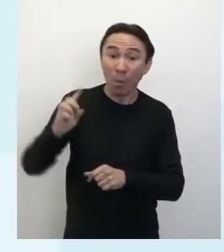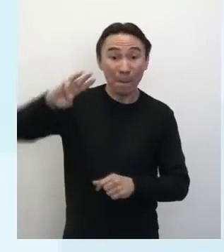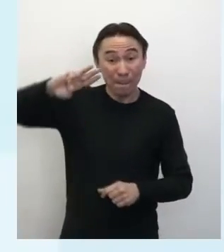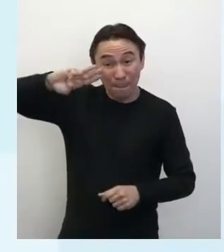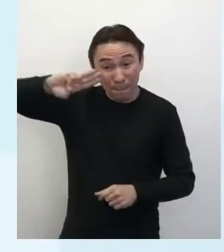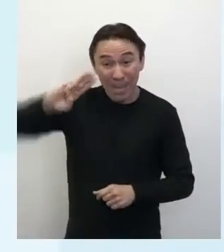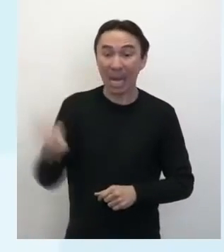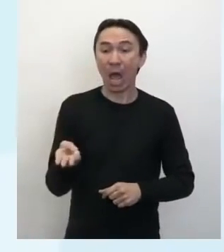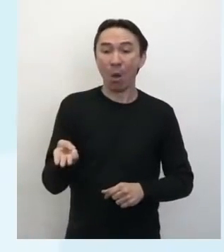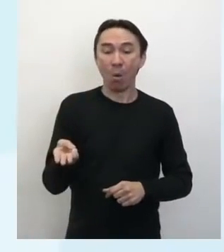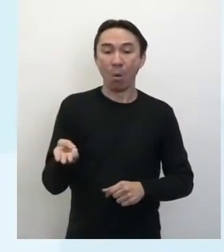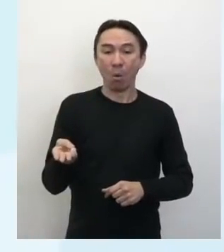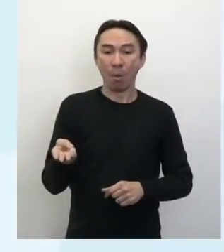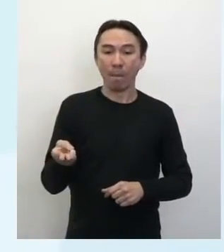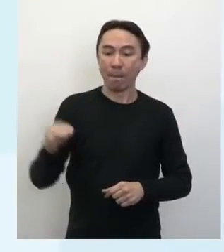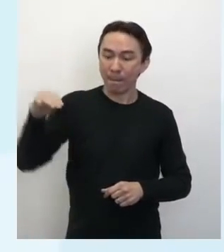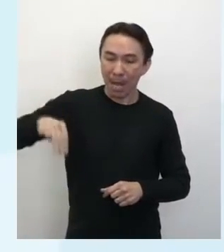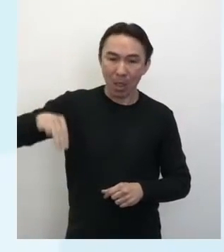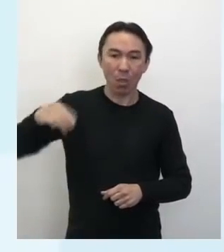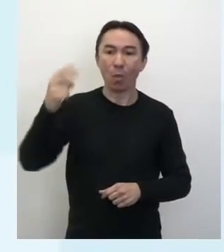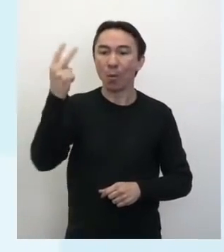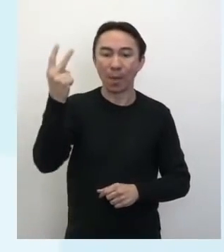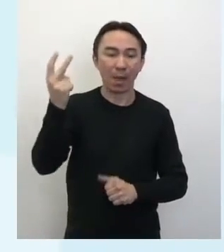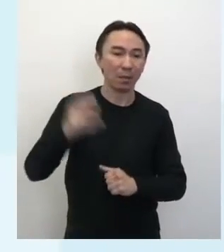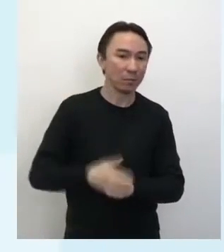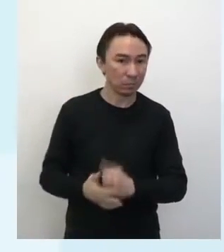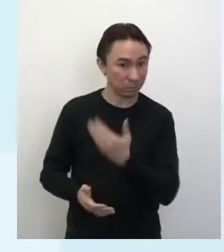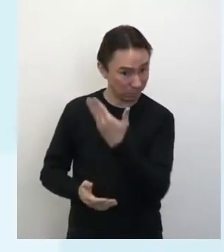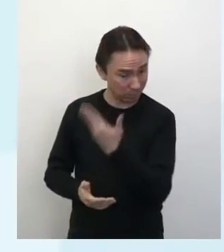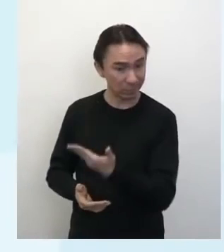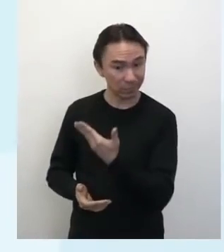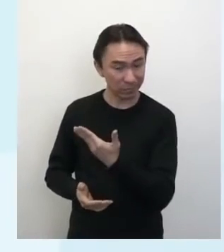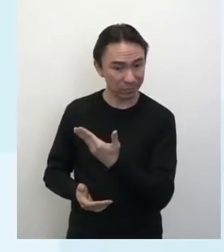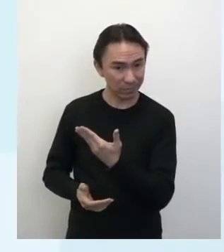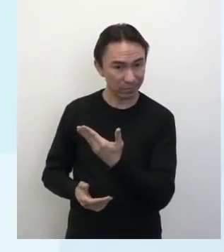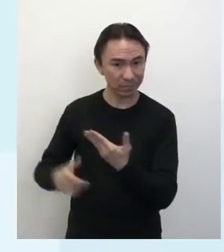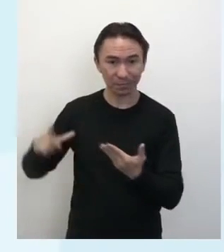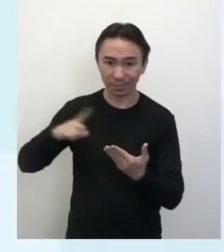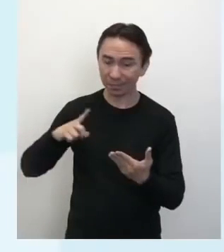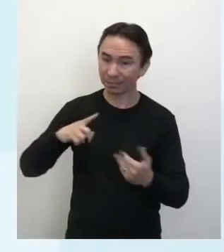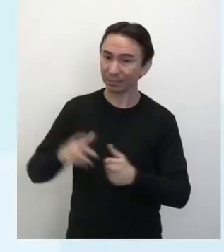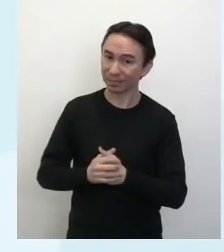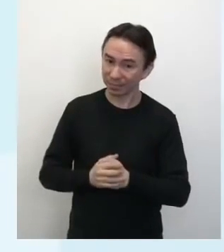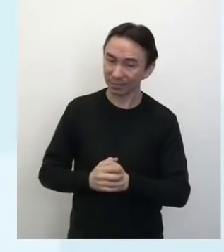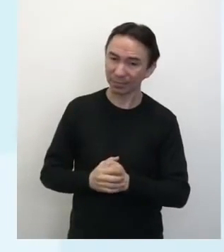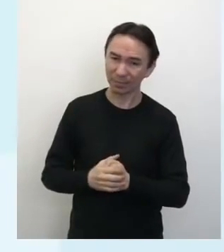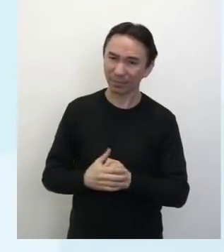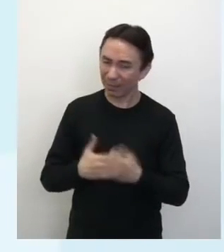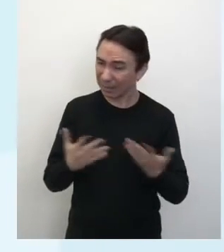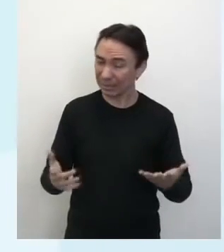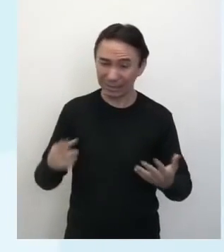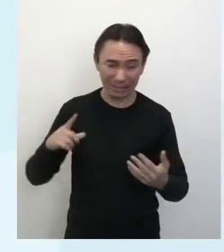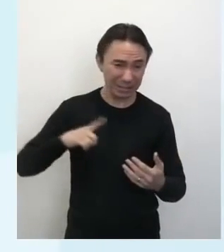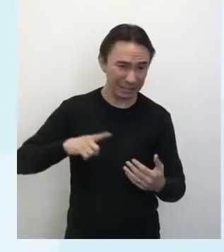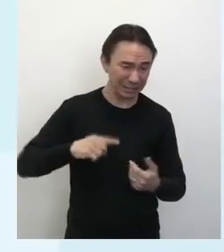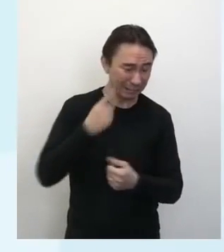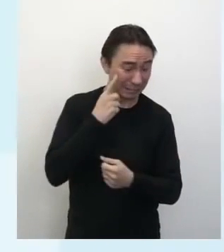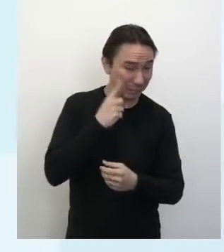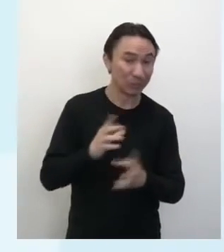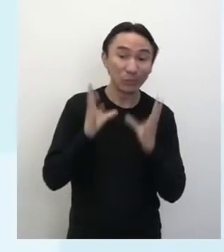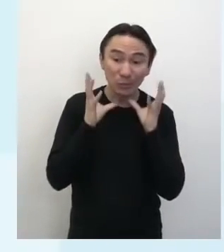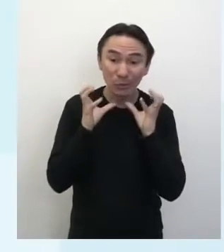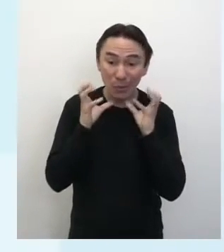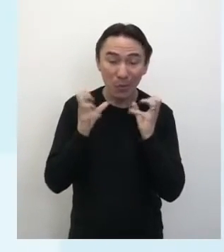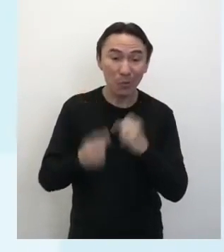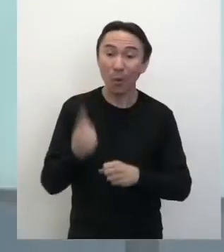1 milhão de quadradinhos aí dentro, com 1 milhão de tones dançando dentro dos quadradinhos. Já pensou, Nossa, Jonas? é muito Tony. É muito